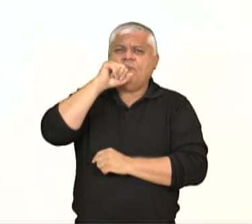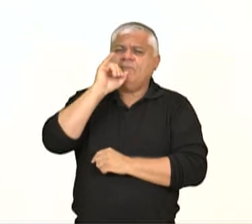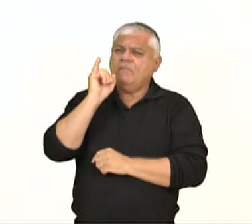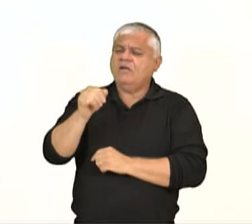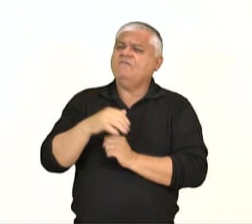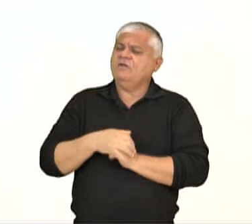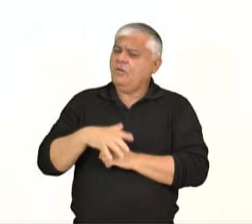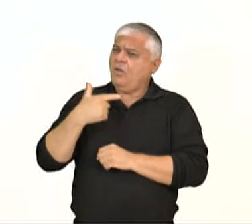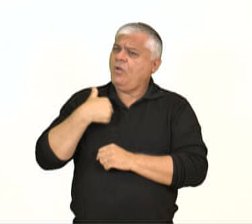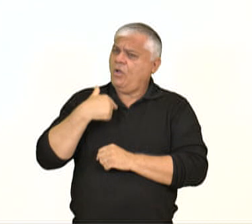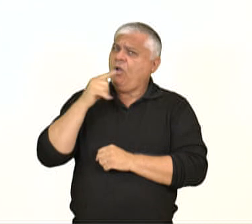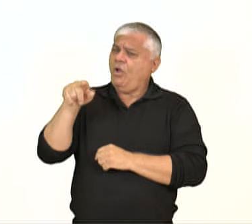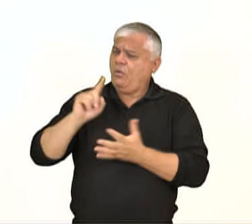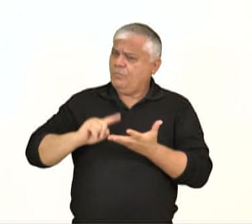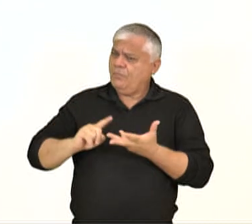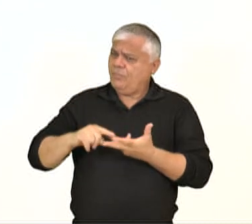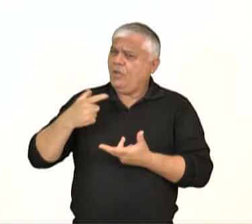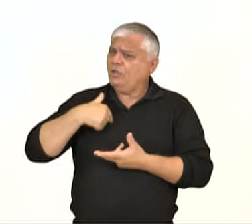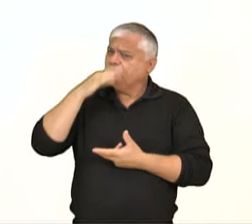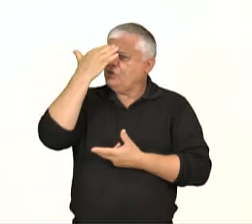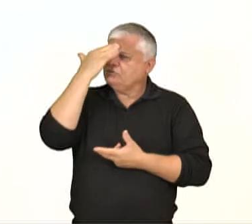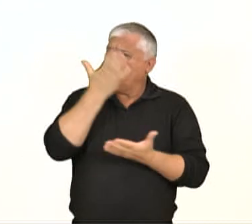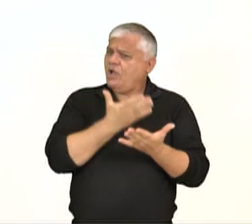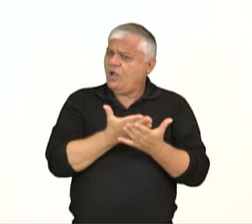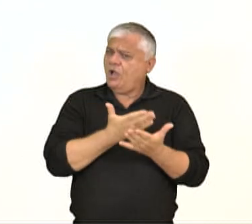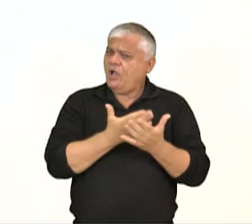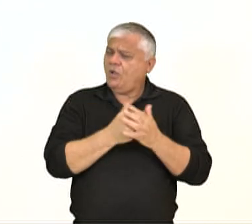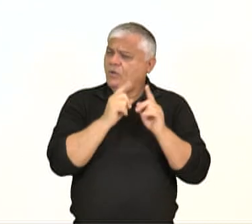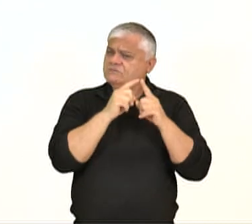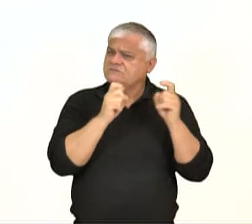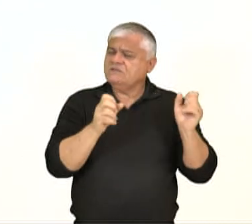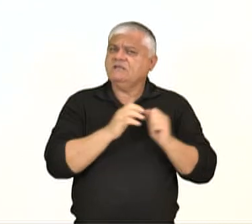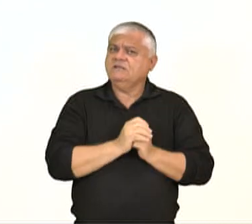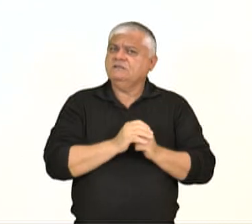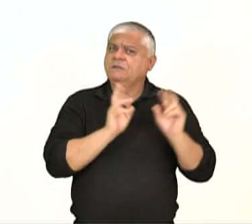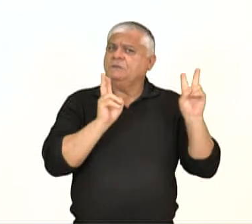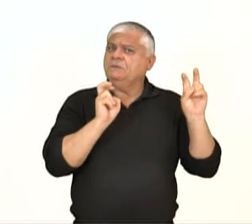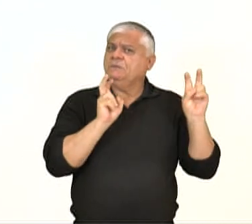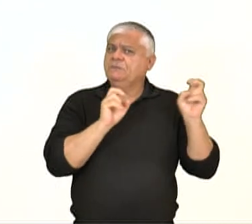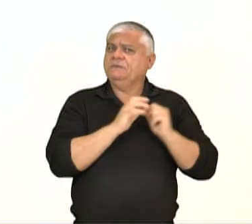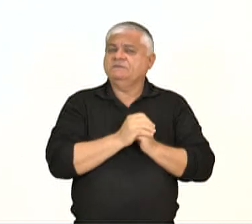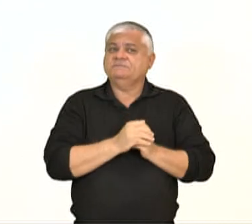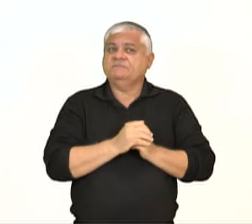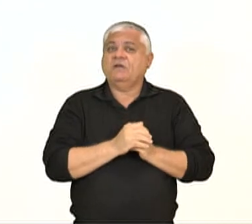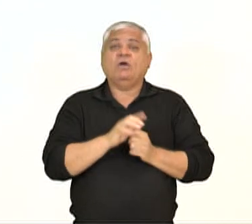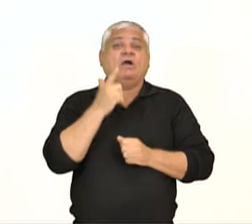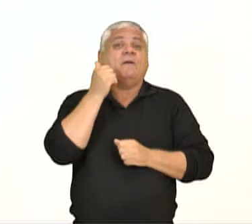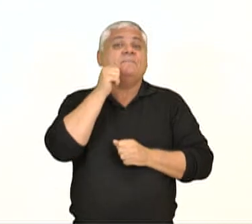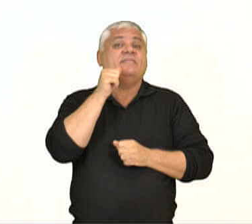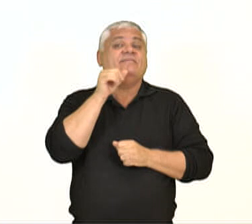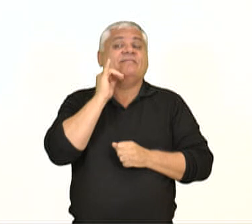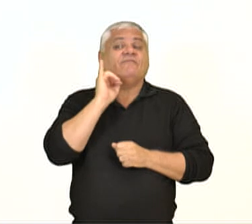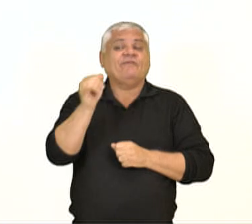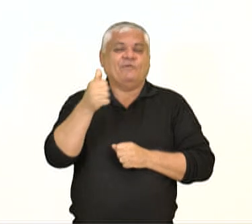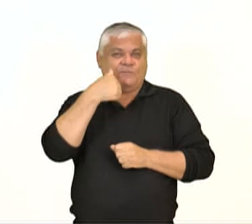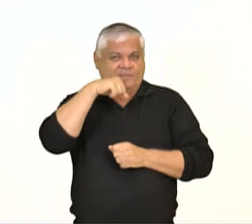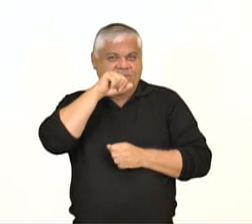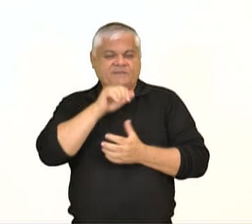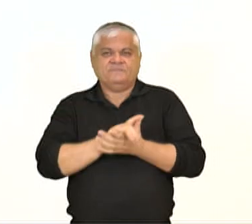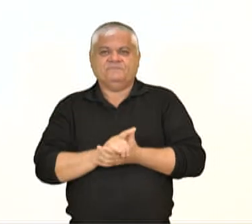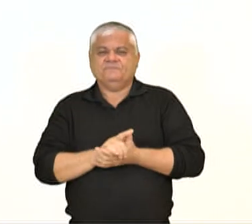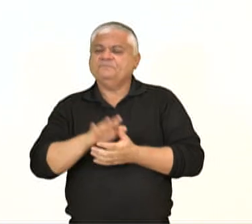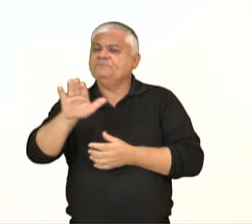havia entendido sobre os assuntos tratados ali na aula. Então, olha o que ela comentou com a mãe.